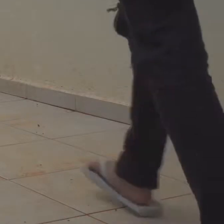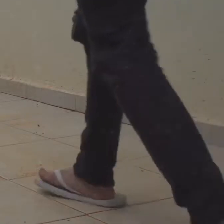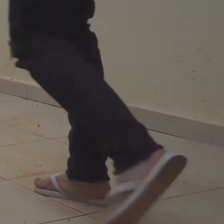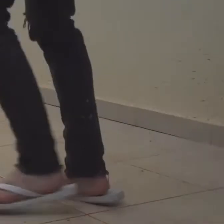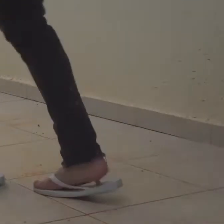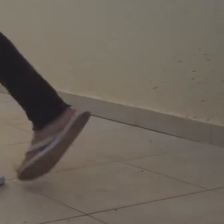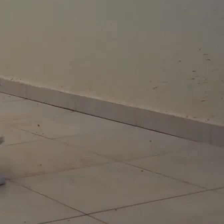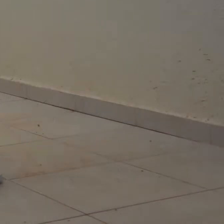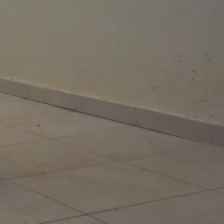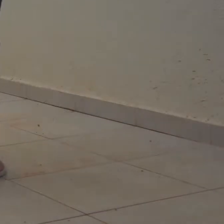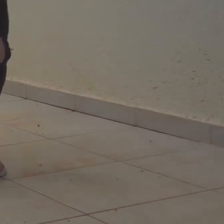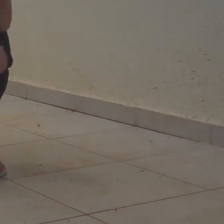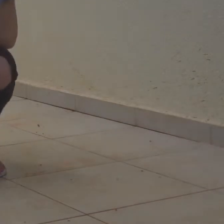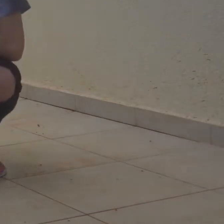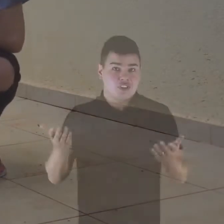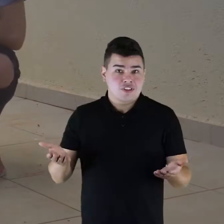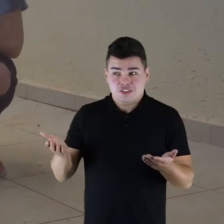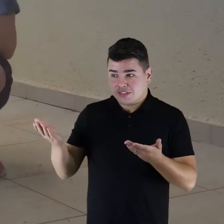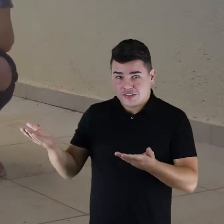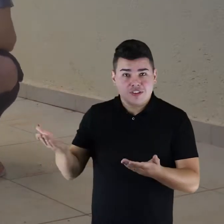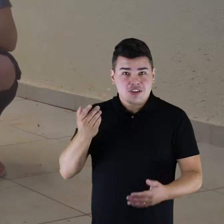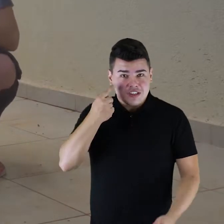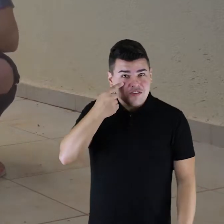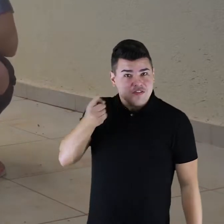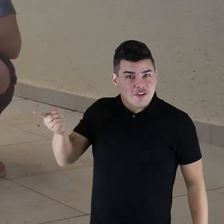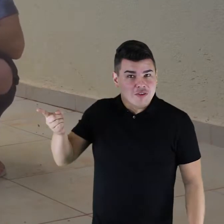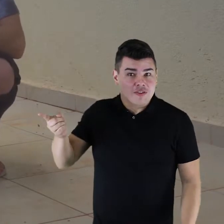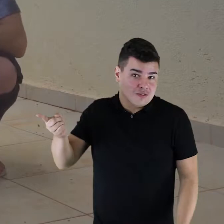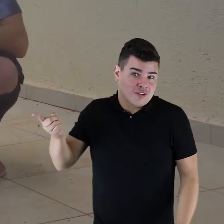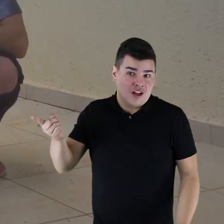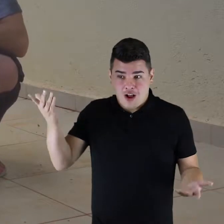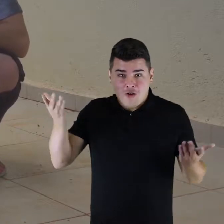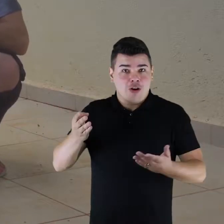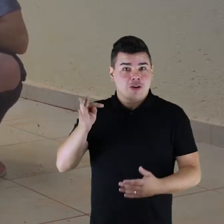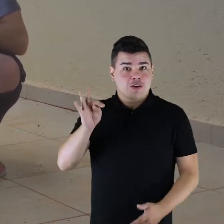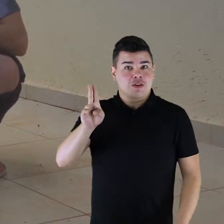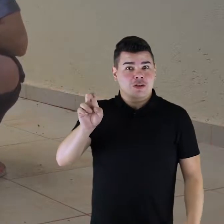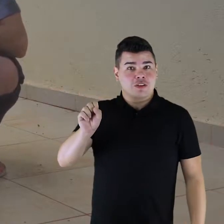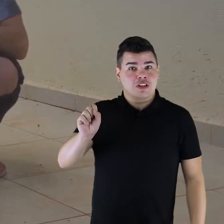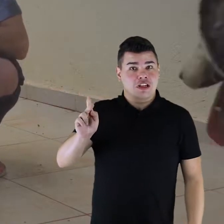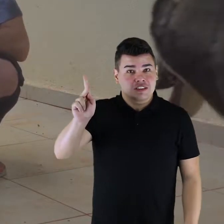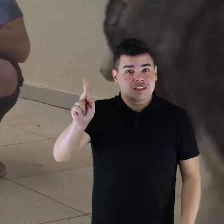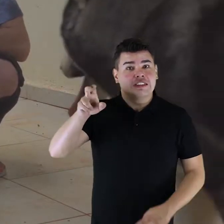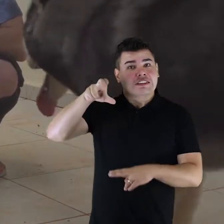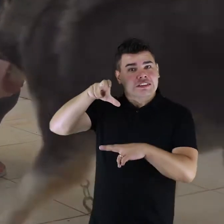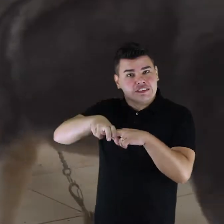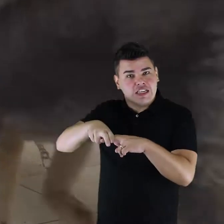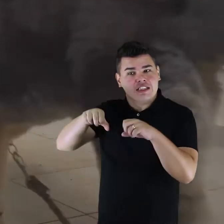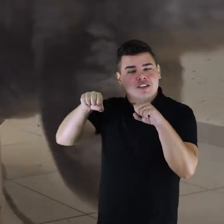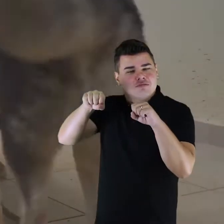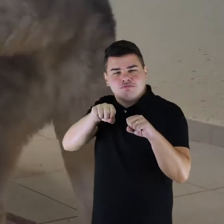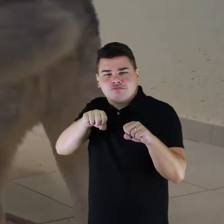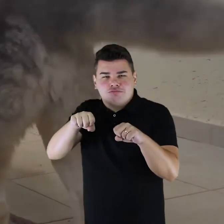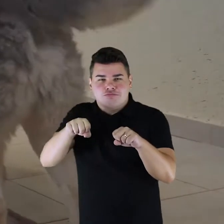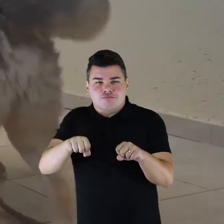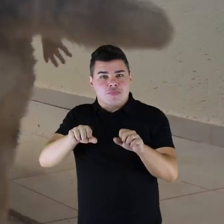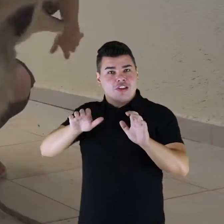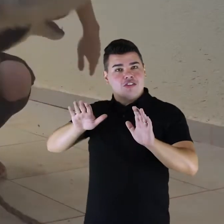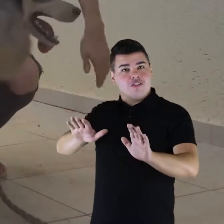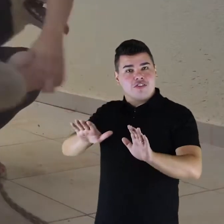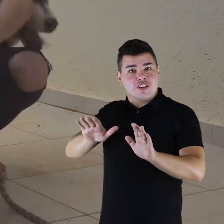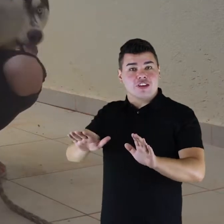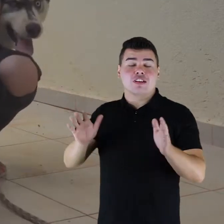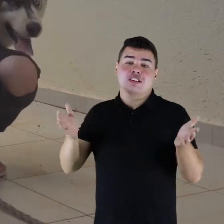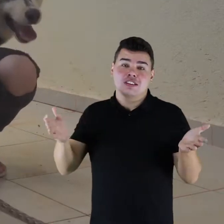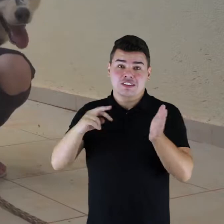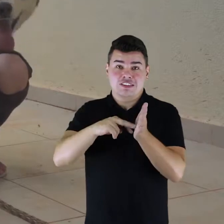Aruan caminha pela lateral da casa e abaixa-se, olhando para frente. Então, praticamente que o Tusk agora ele consegue sentar e ele consegue ficar. Tusk aproxima-se. Ou seja,